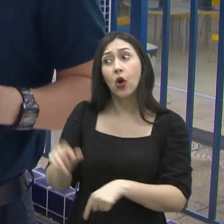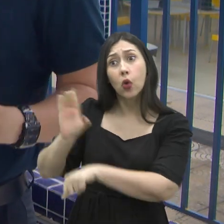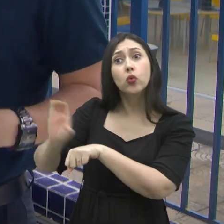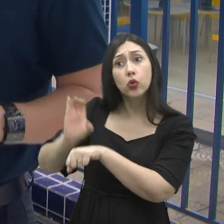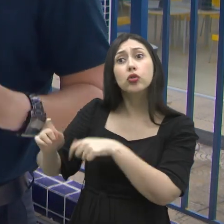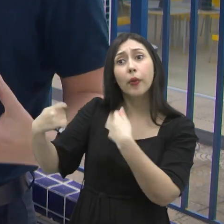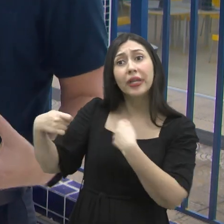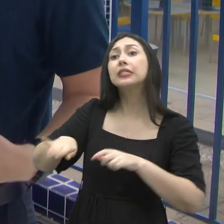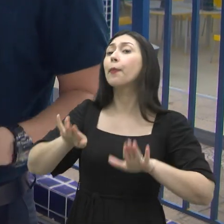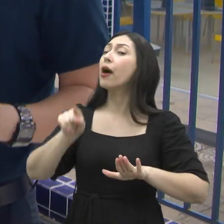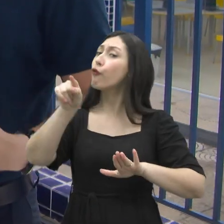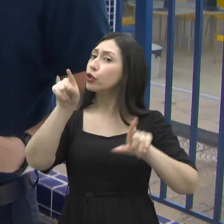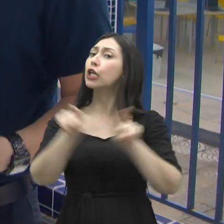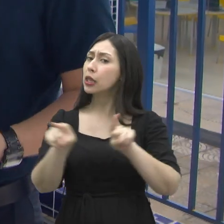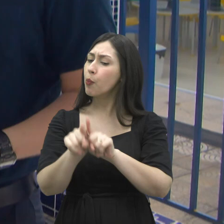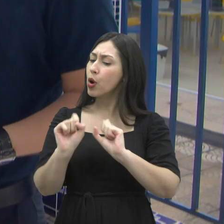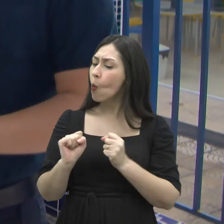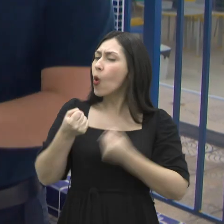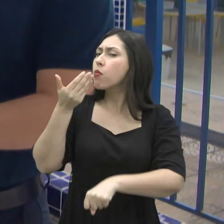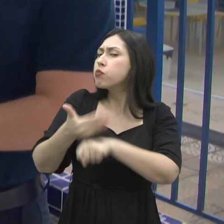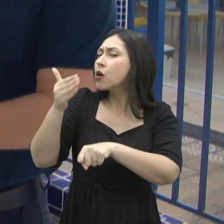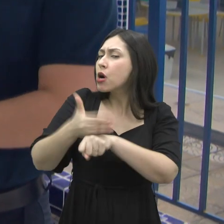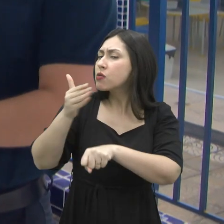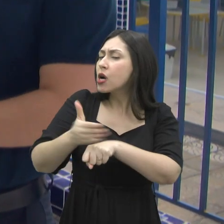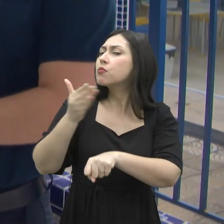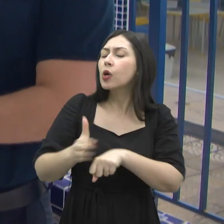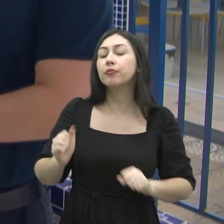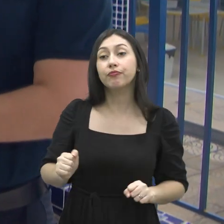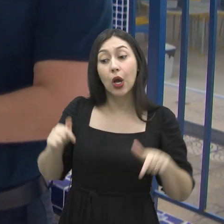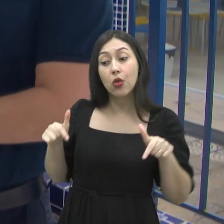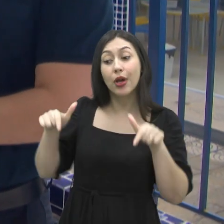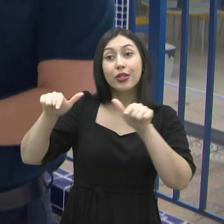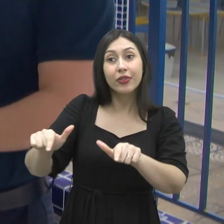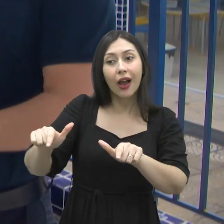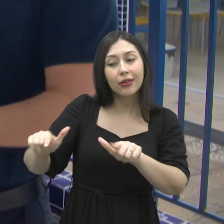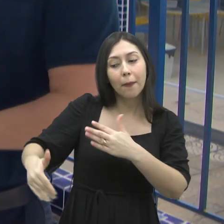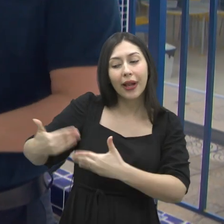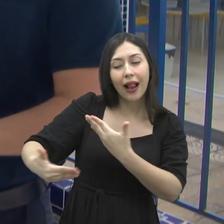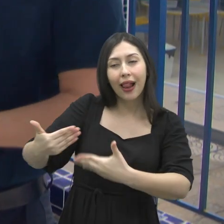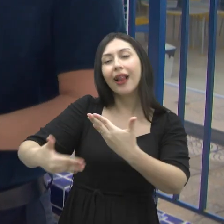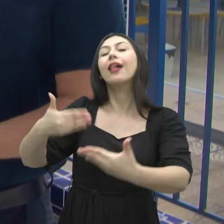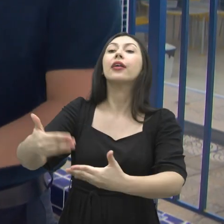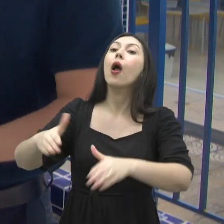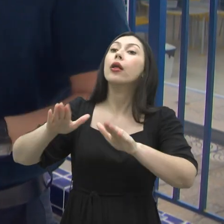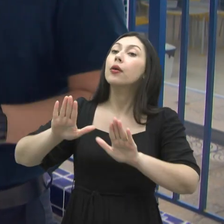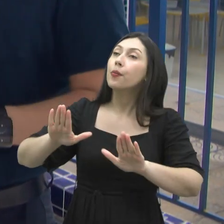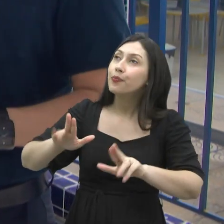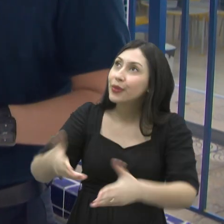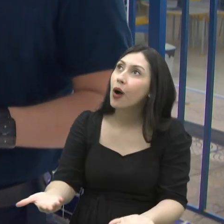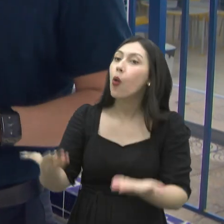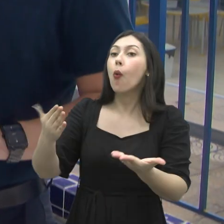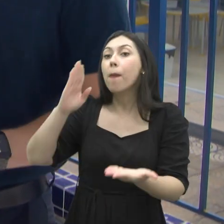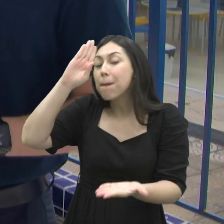vai trabalhar o seu vocabulário, o seu repertório para ter inglês. Aí o certificado você vai tendo com o tempo, mas a prioridade é você